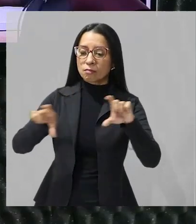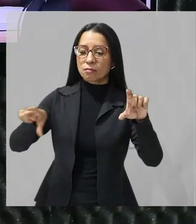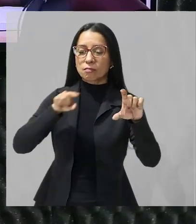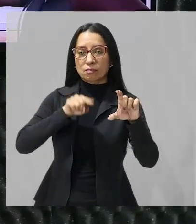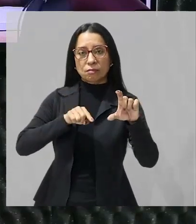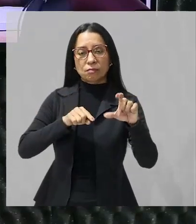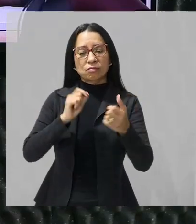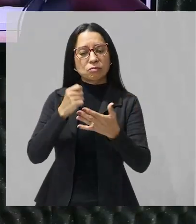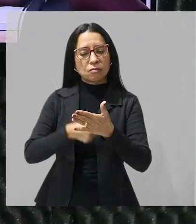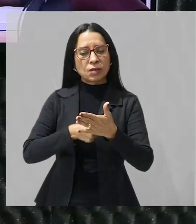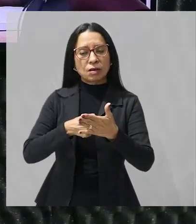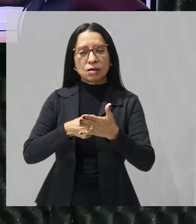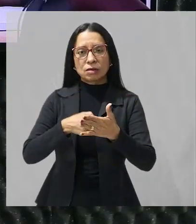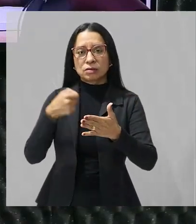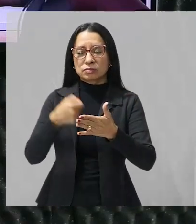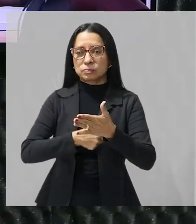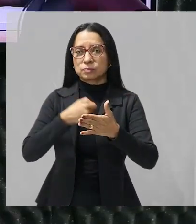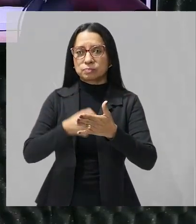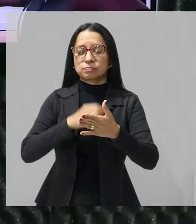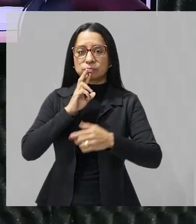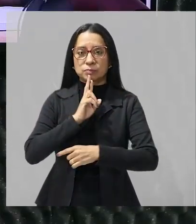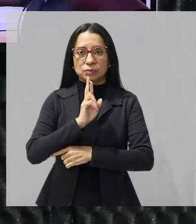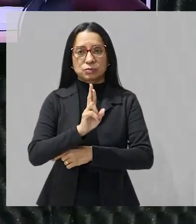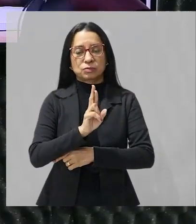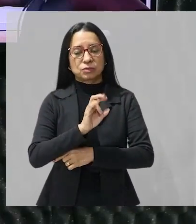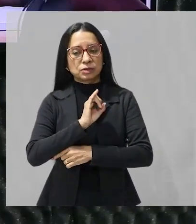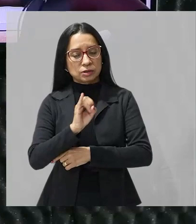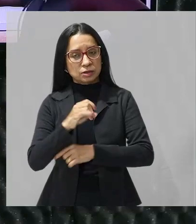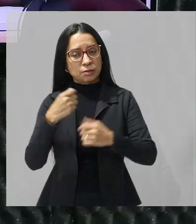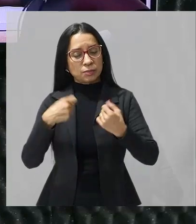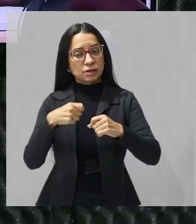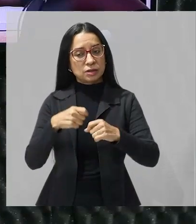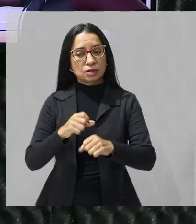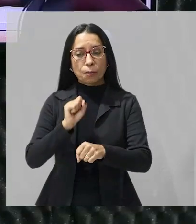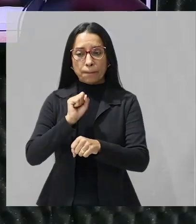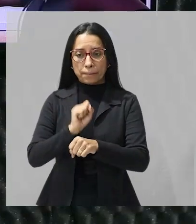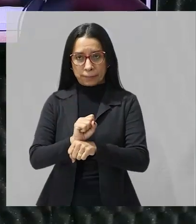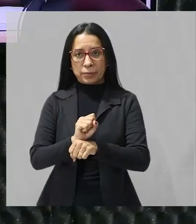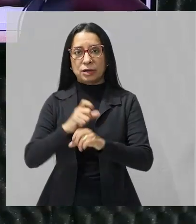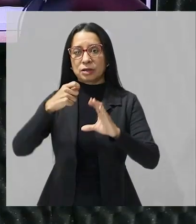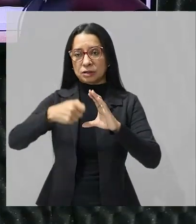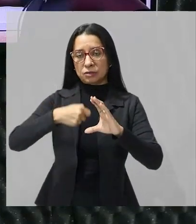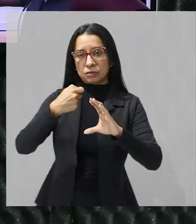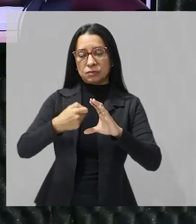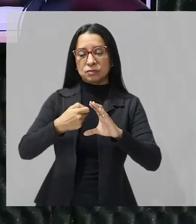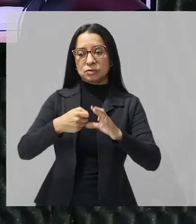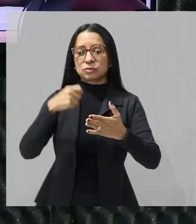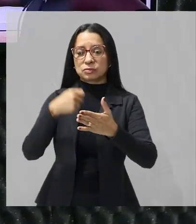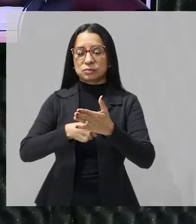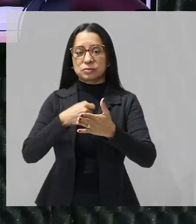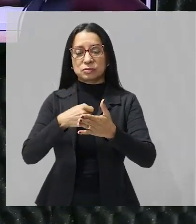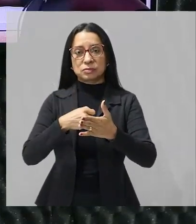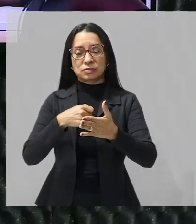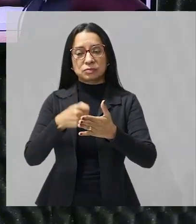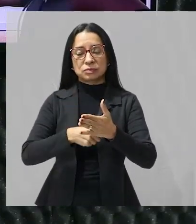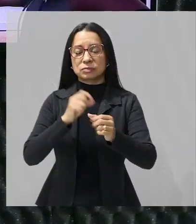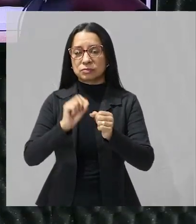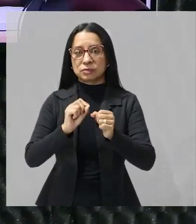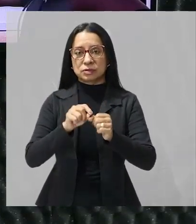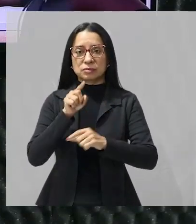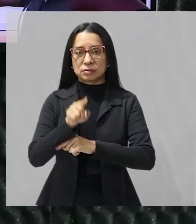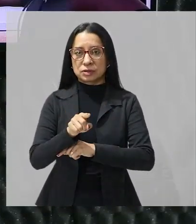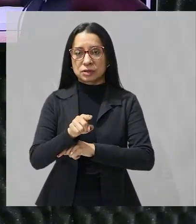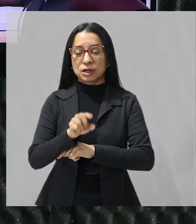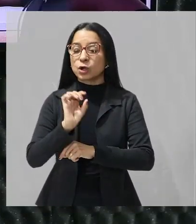Tenta resolver, se for necessário, dá um pause aí no vídeo, tenta fazer você e aí só compara, né? Já que